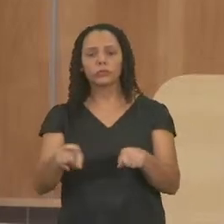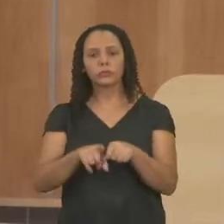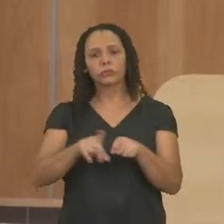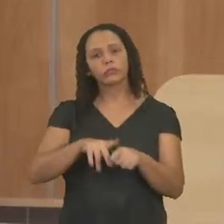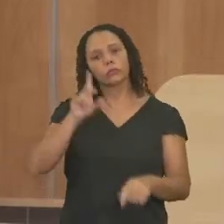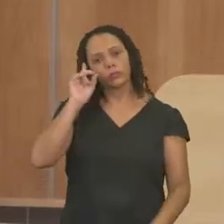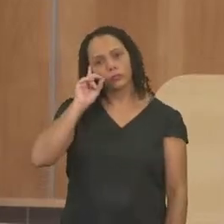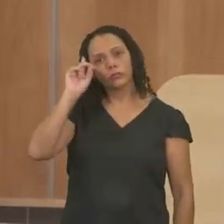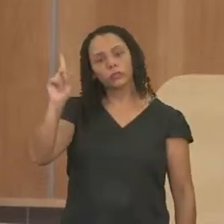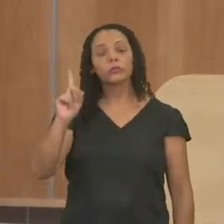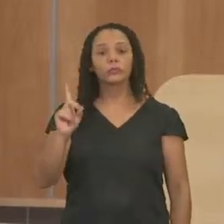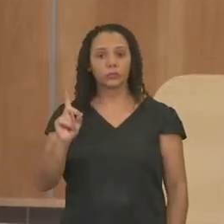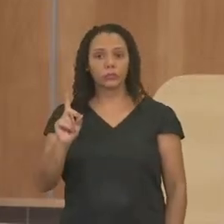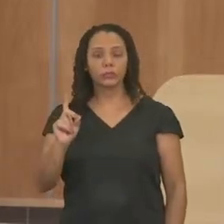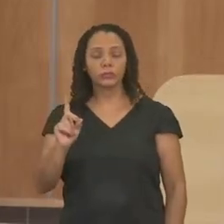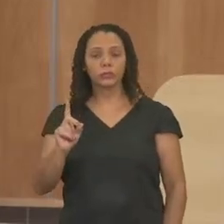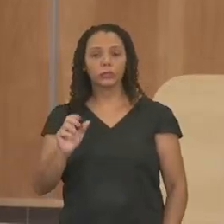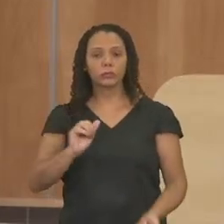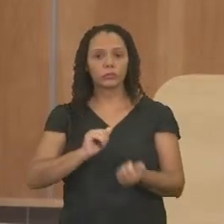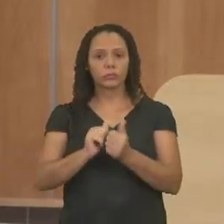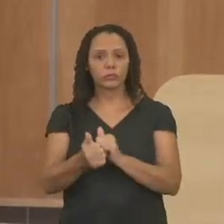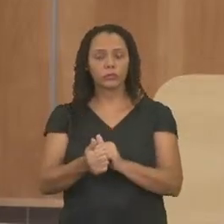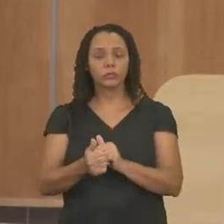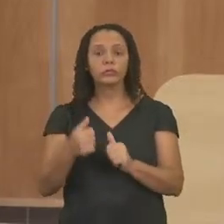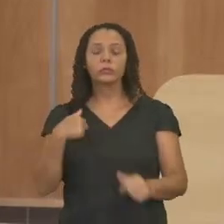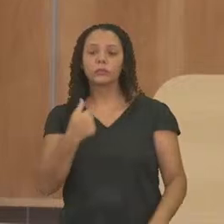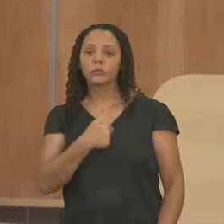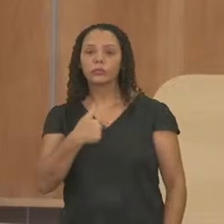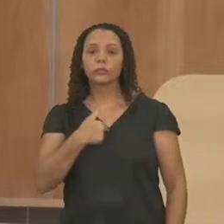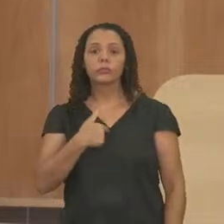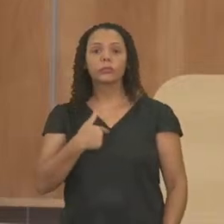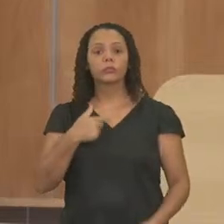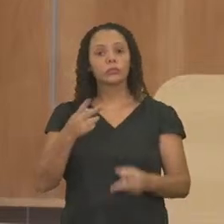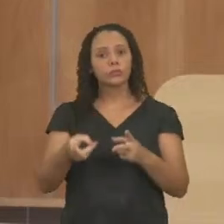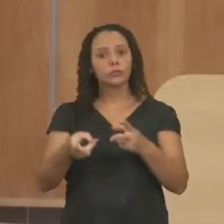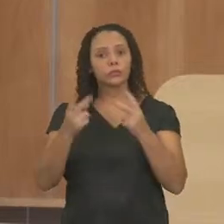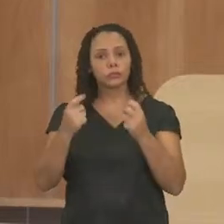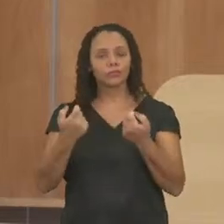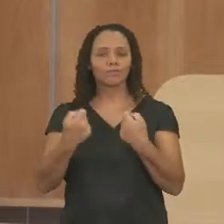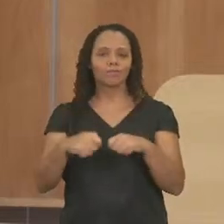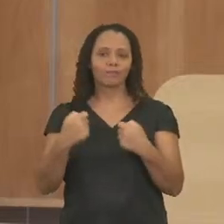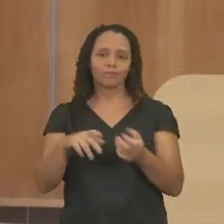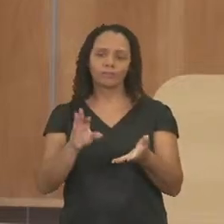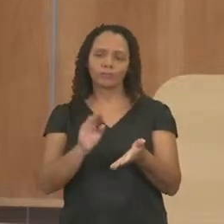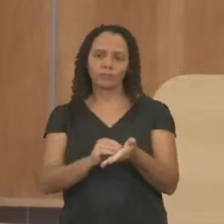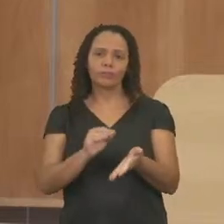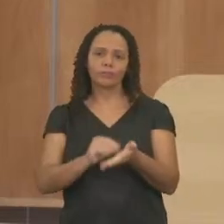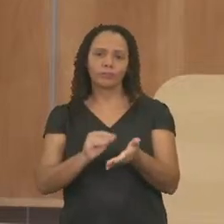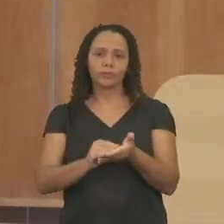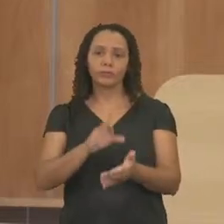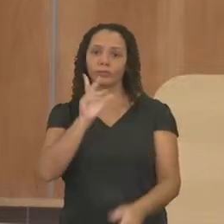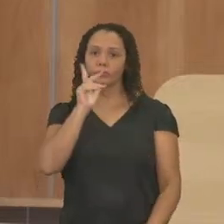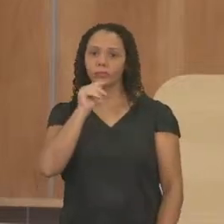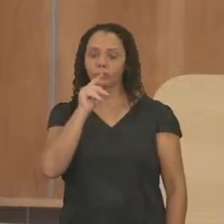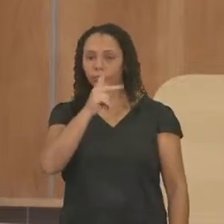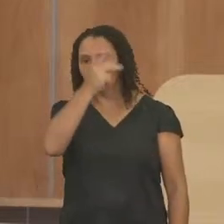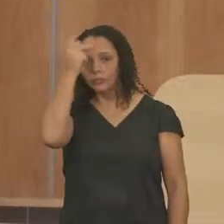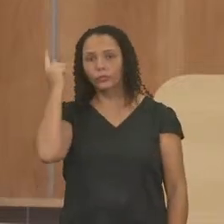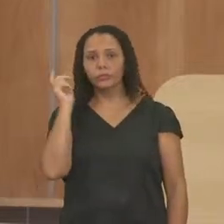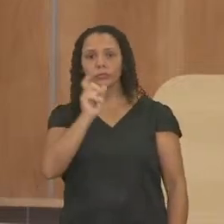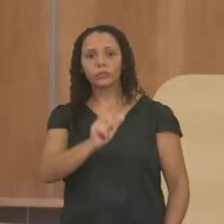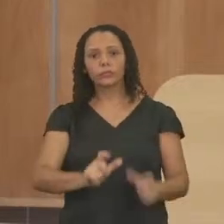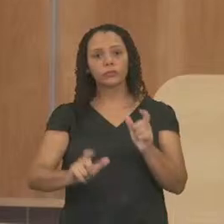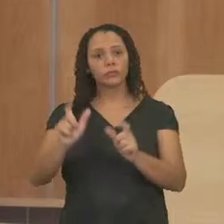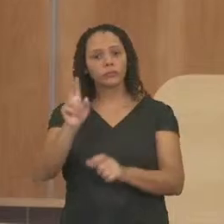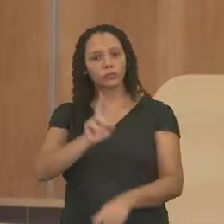dia, para fazer a sua prática esportiva, e a gente se deparou com essa eficiência né, de não ter água para que as pessoas possam